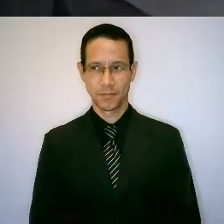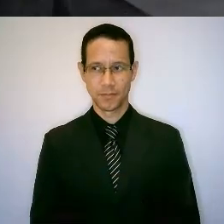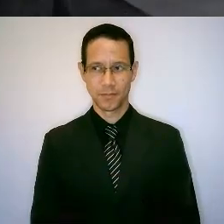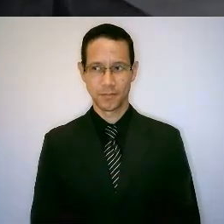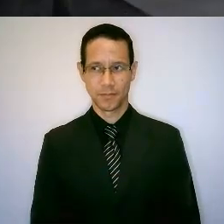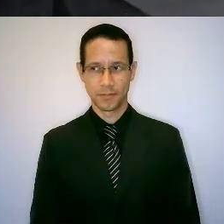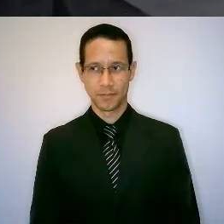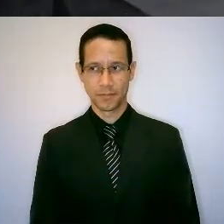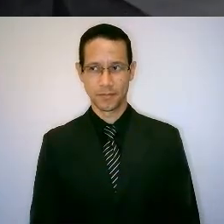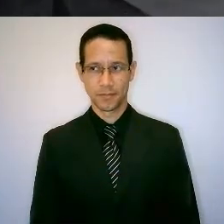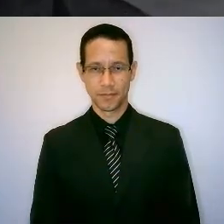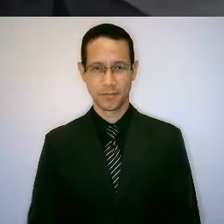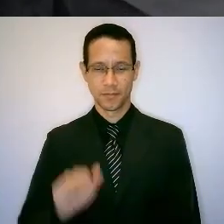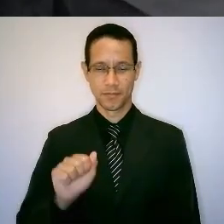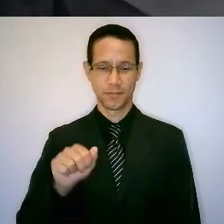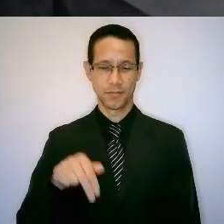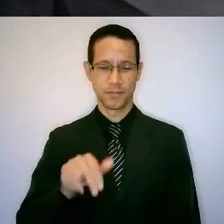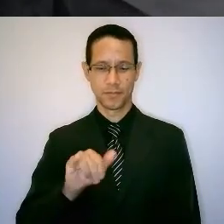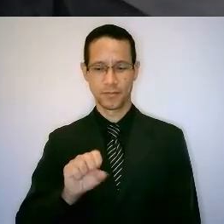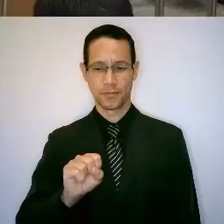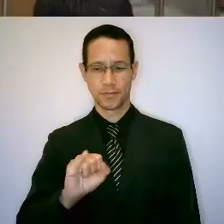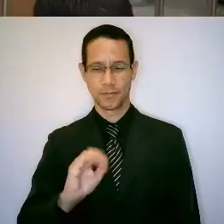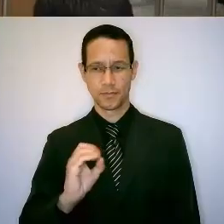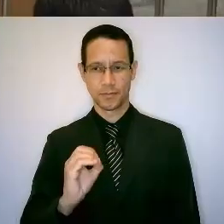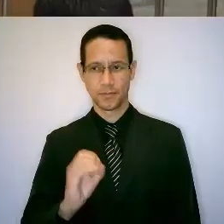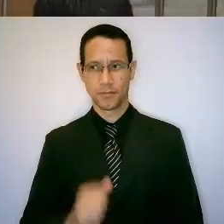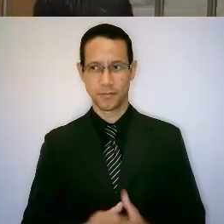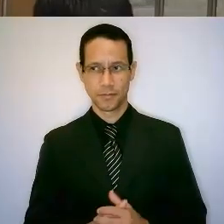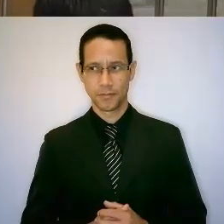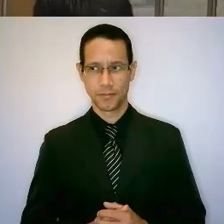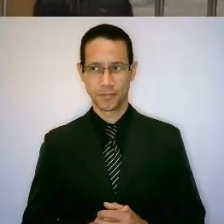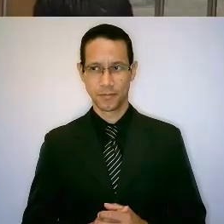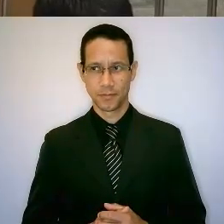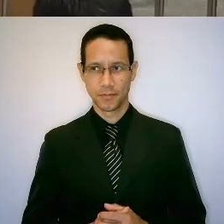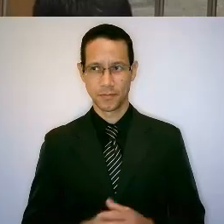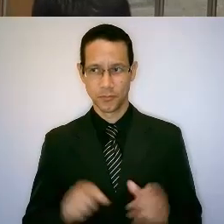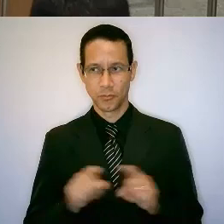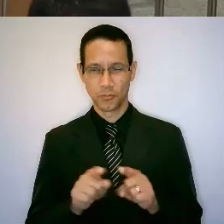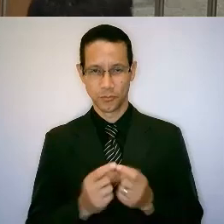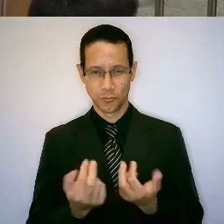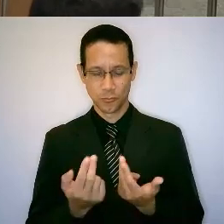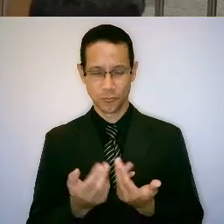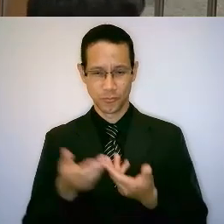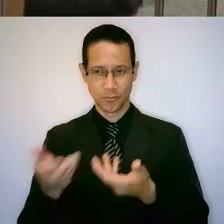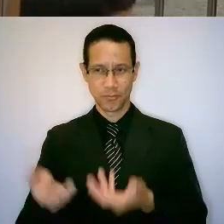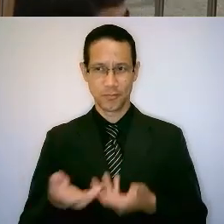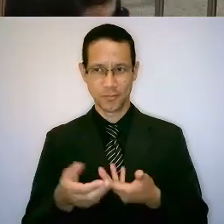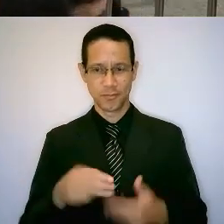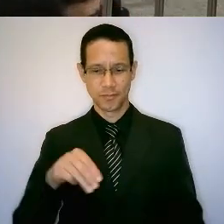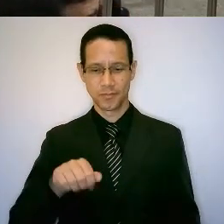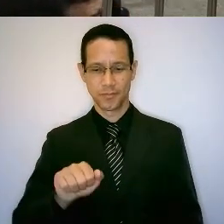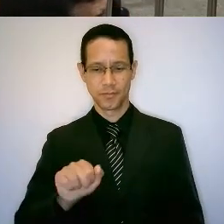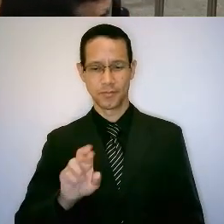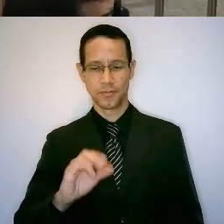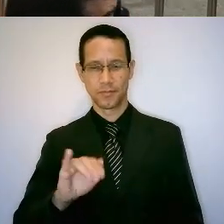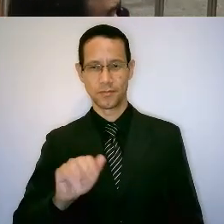resistorizes Marinho você também quero desejar boas vinda Doutora Márcio e